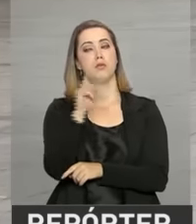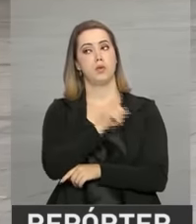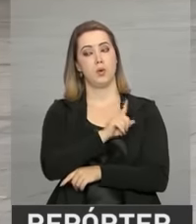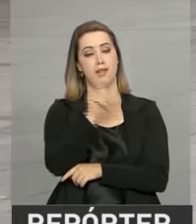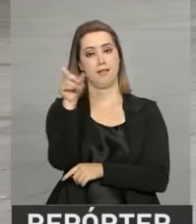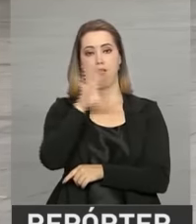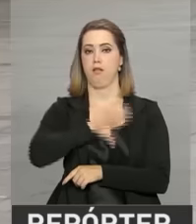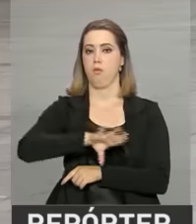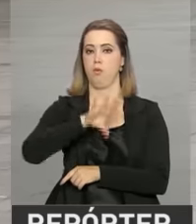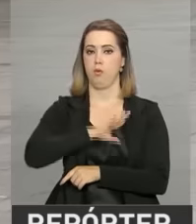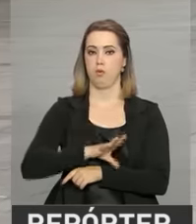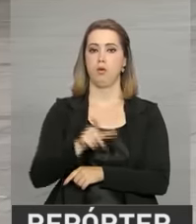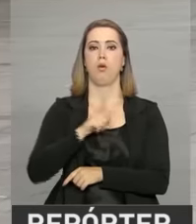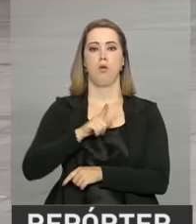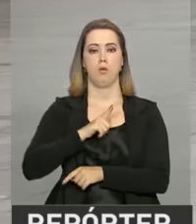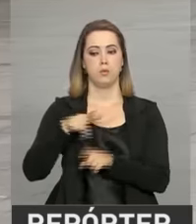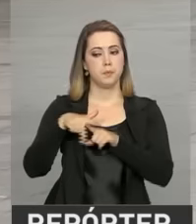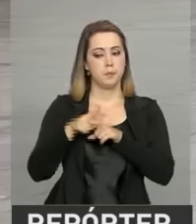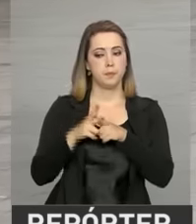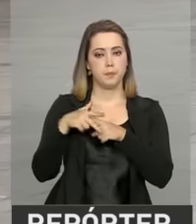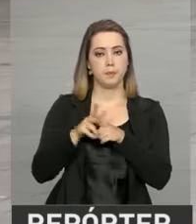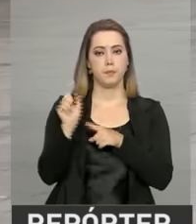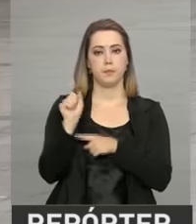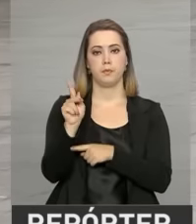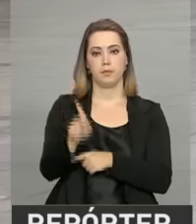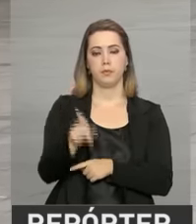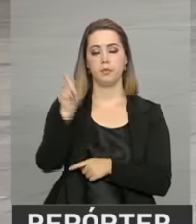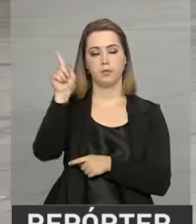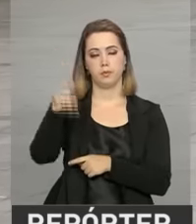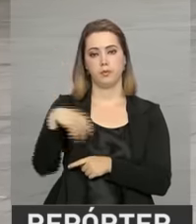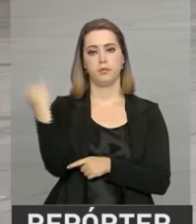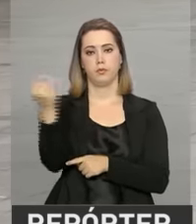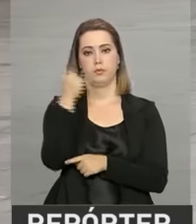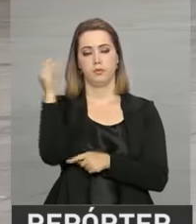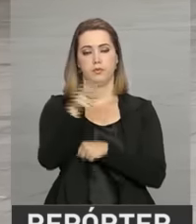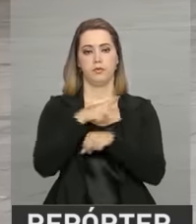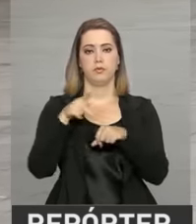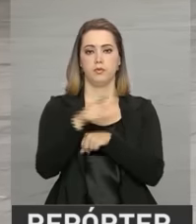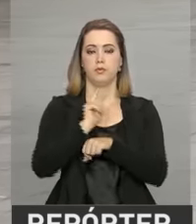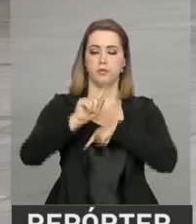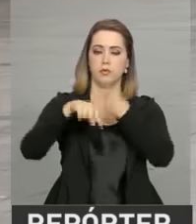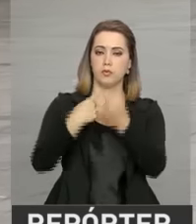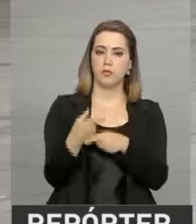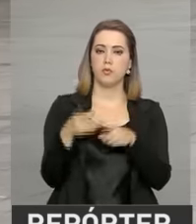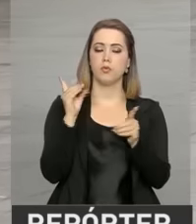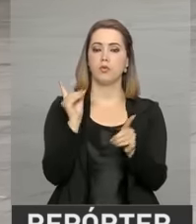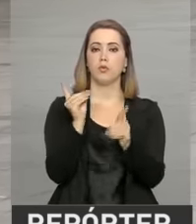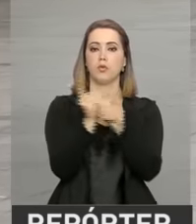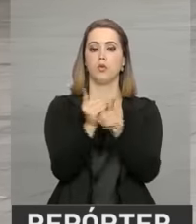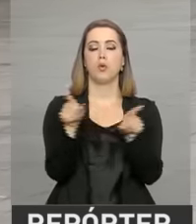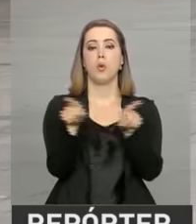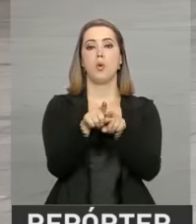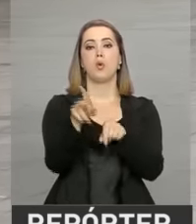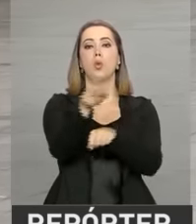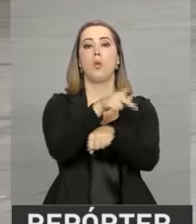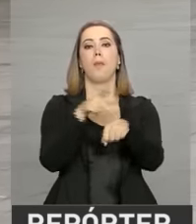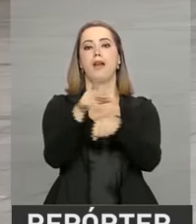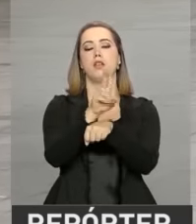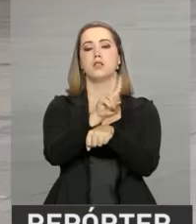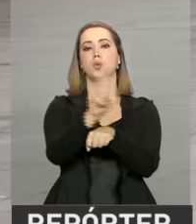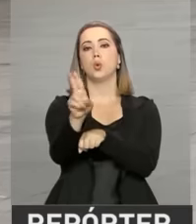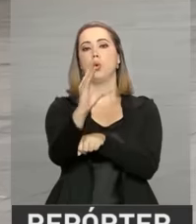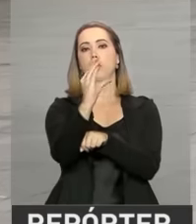foi crucial para o país. Em seguida, no encontro com o presidente de Cabo Verde, Jorge